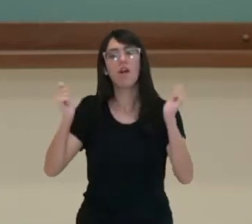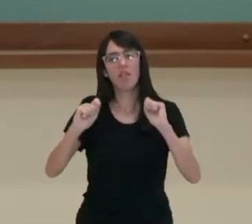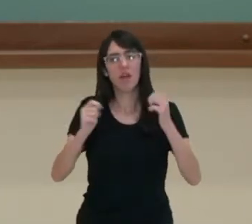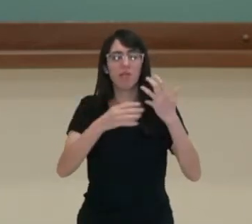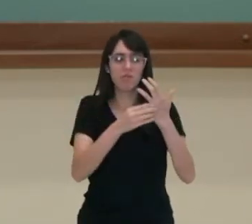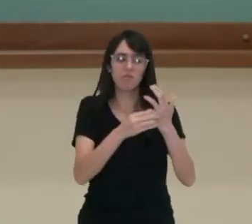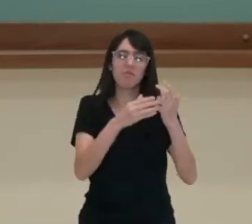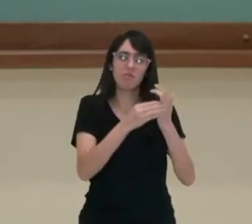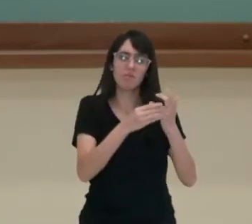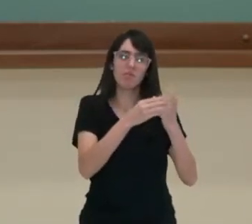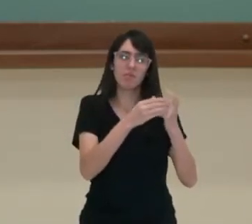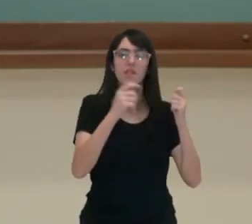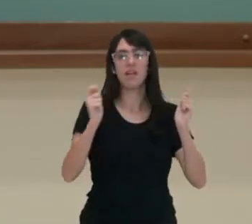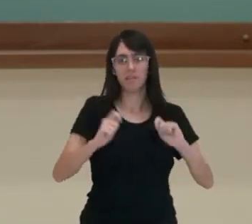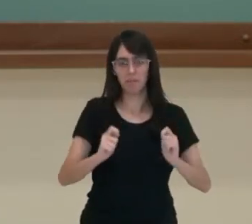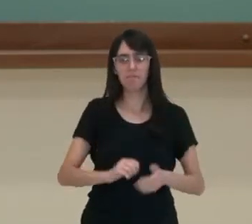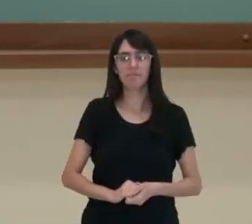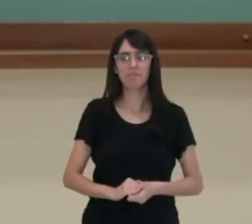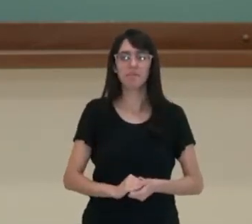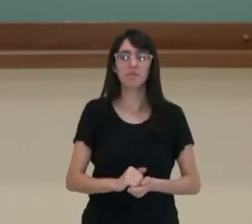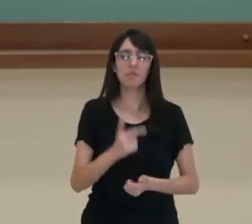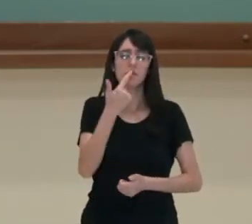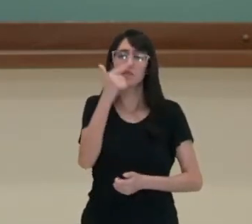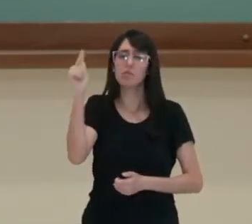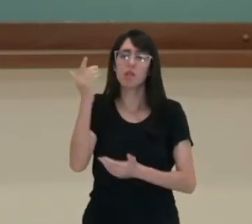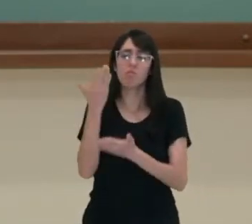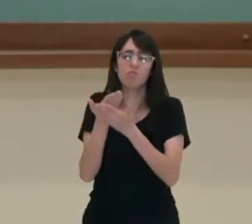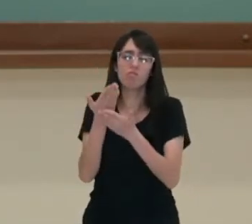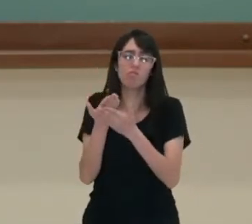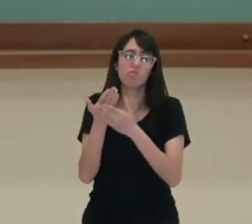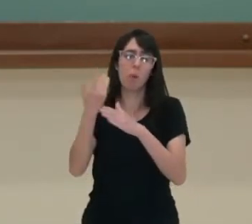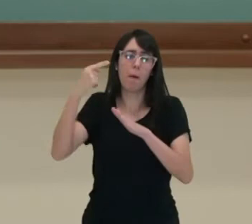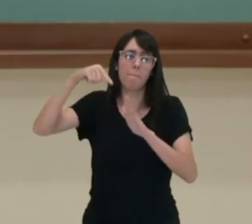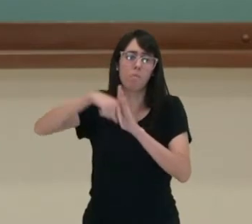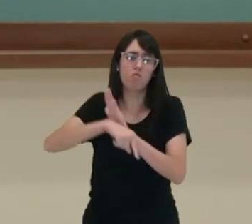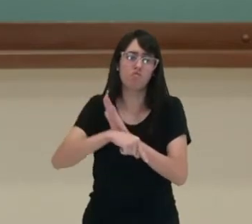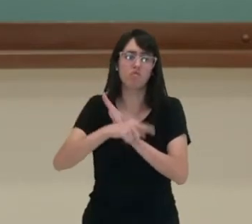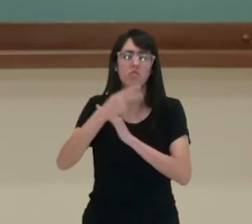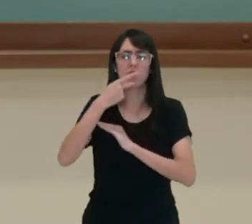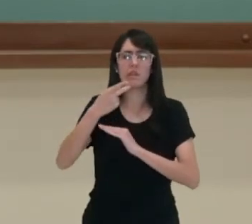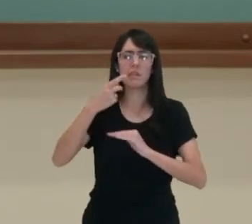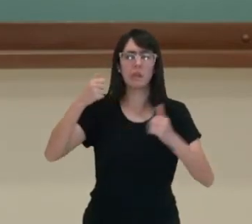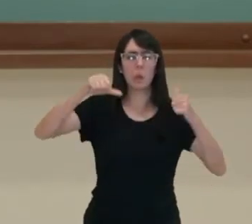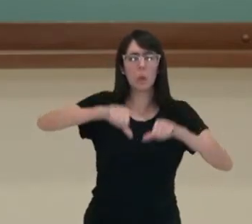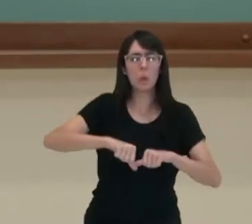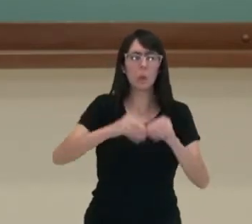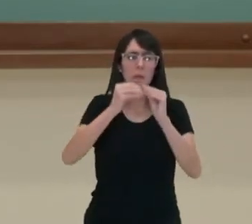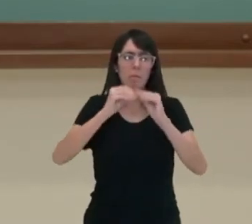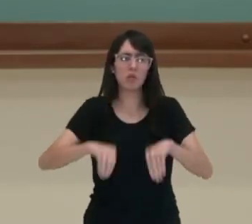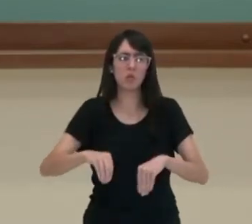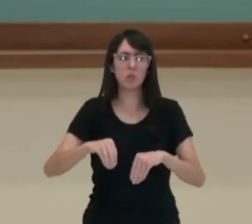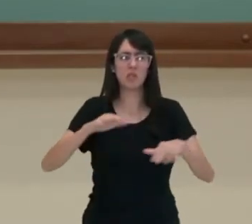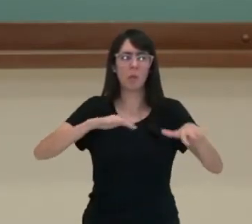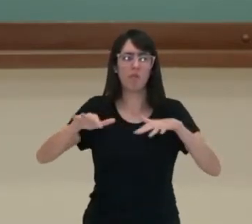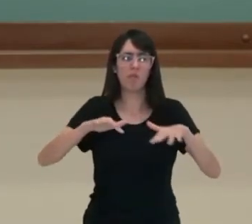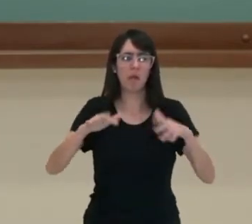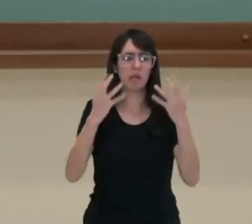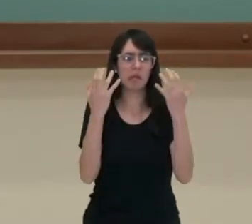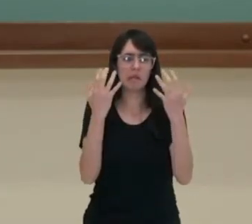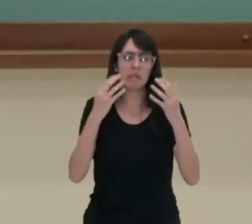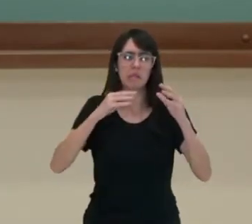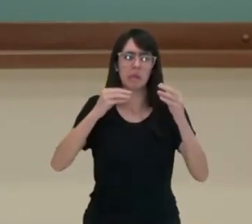Então, não há estudos científicos nessa área comprovando que engrossa as juntas ou que vai dar problema de mobilidade,